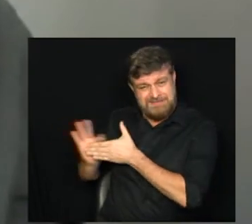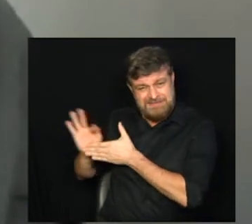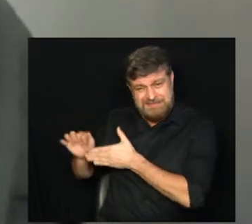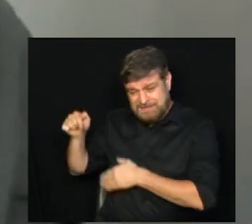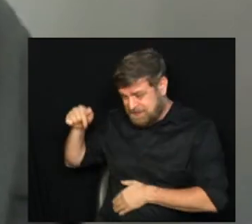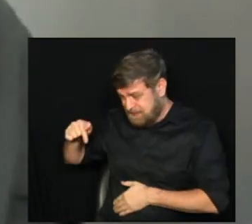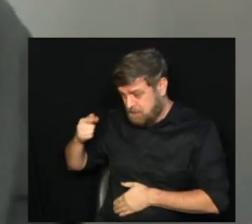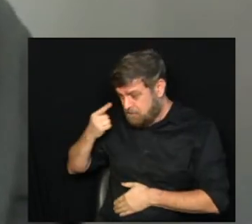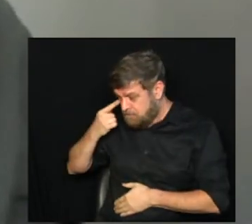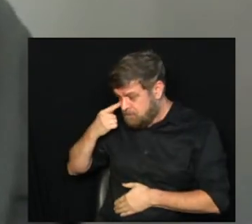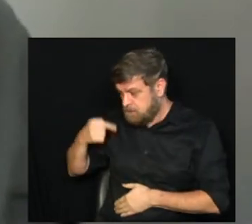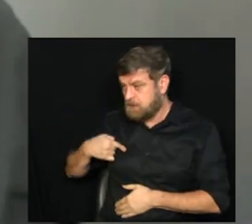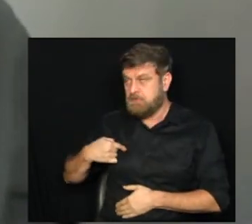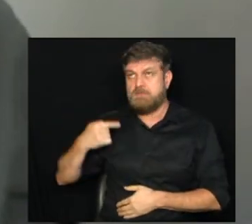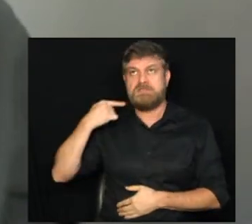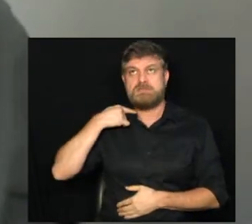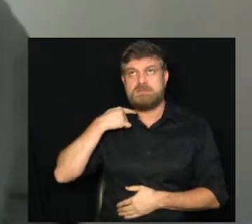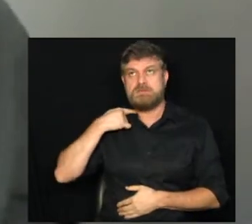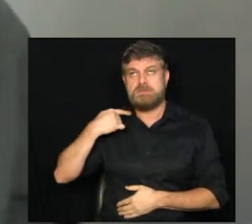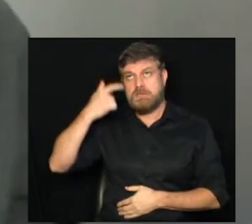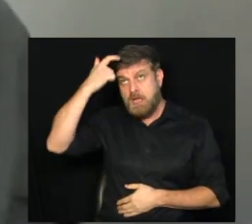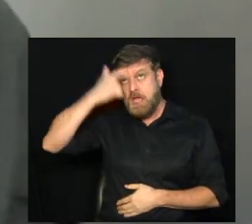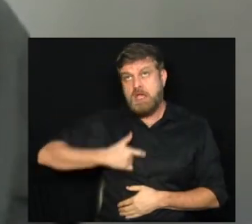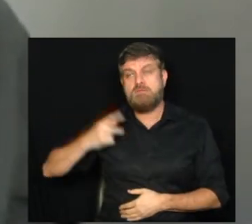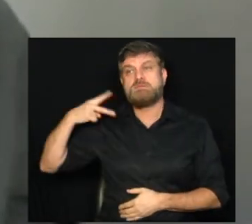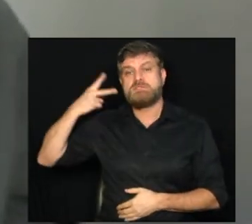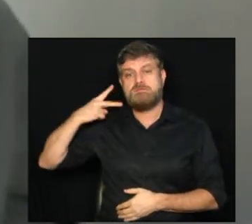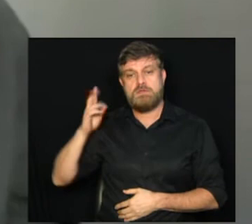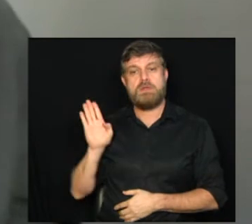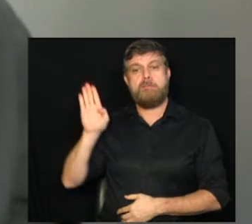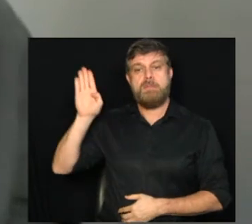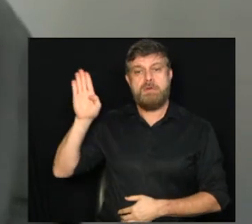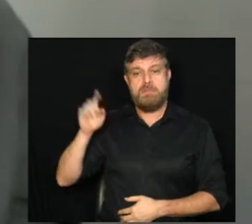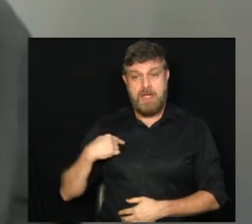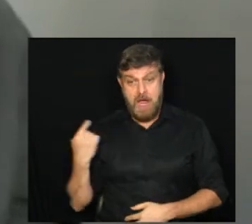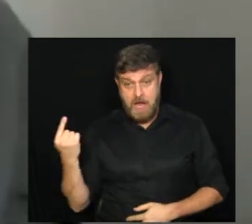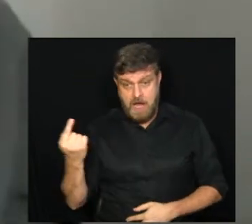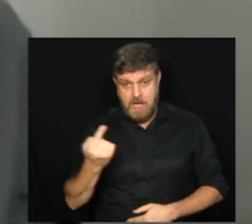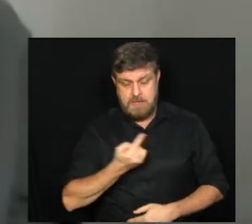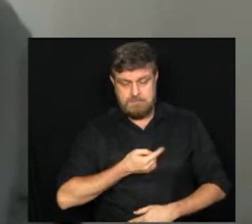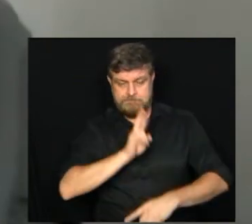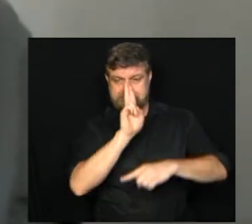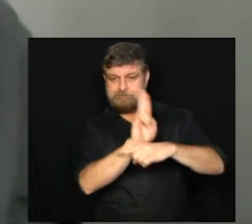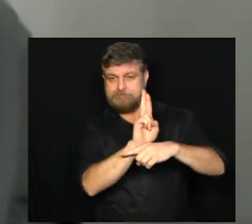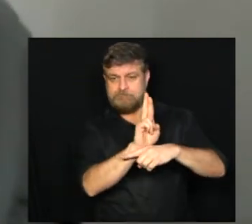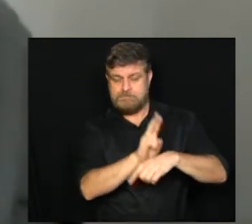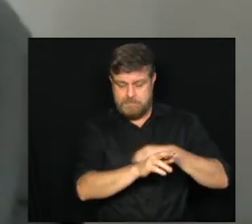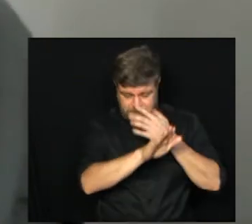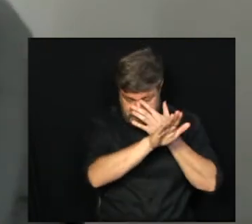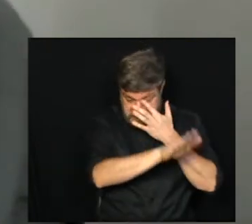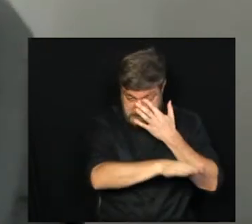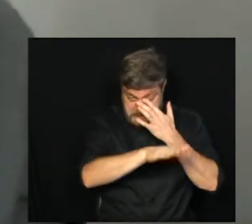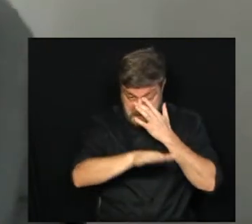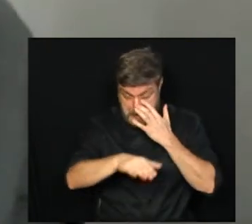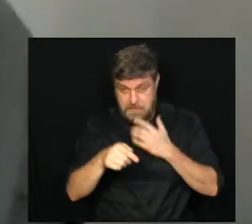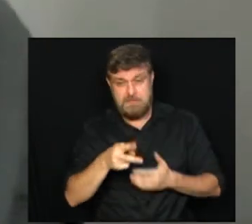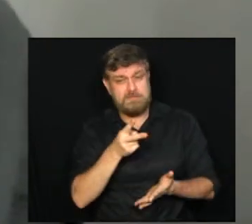brigando por políticas públicas. Se nós não o fizermos por eles vão continuar sendo